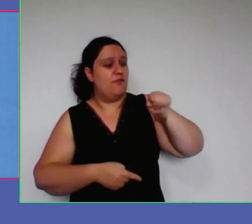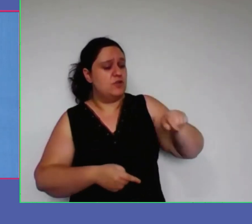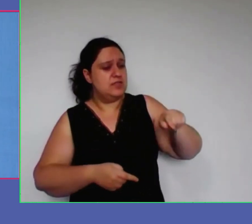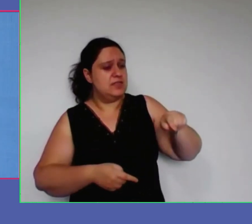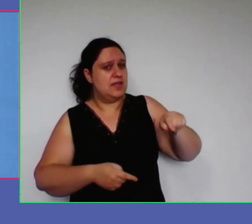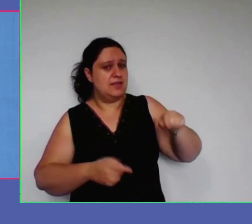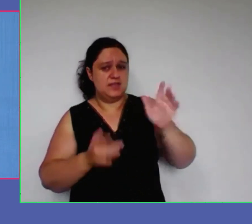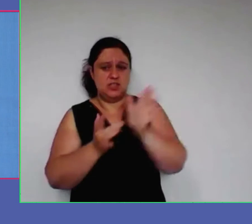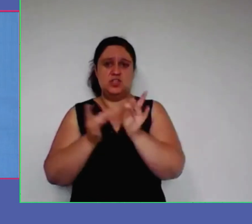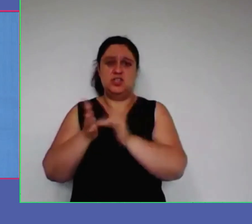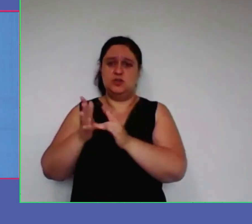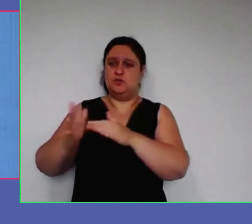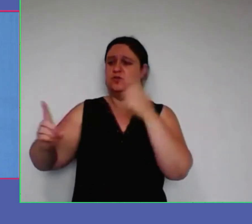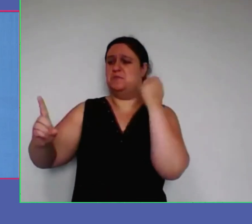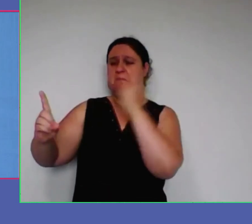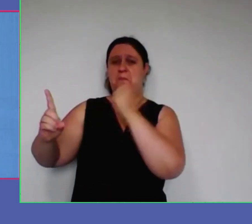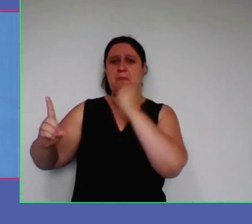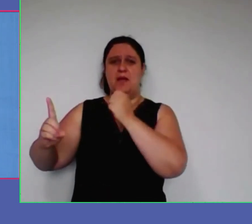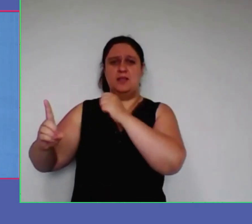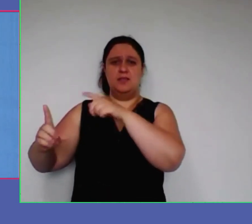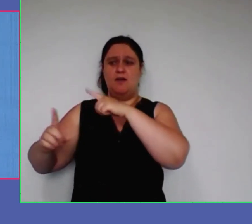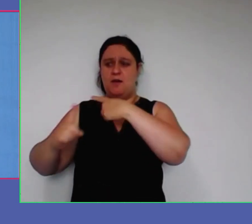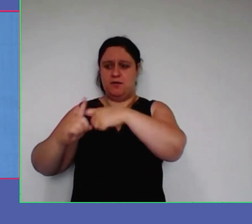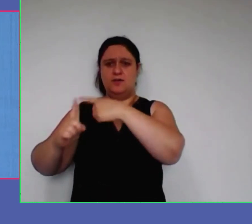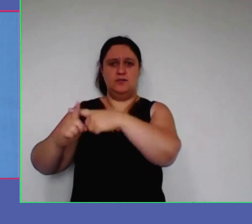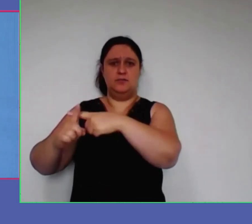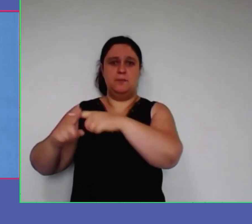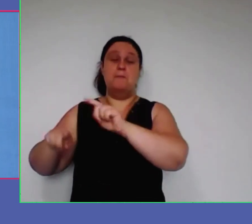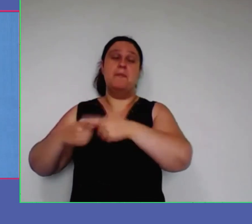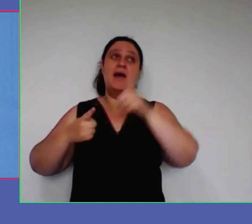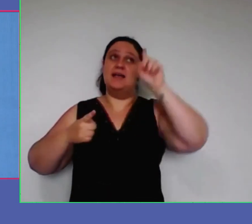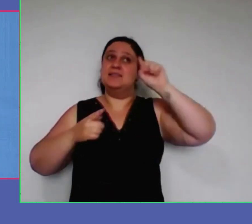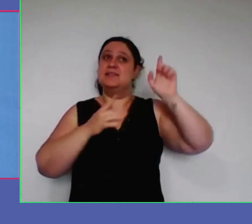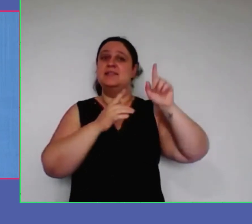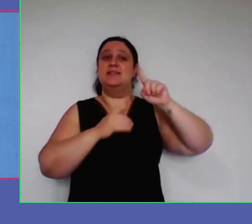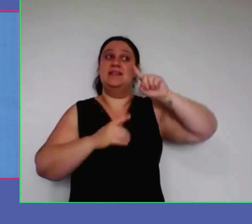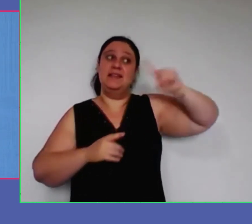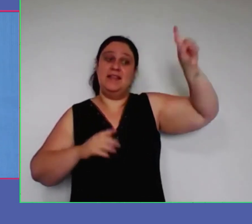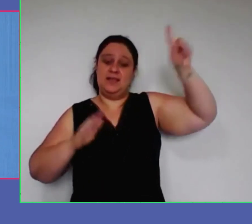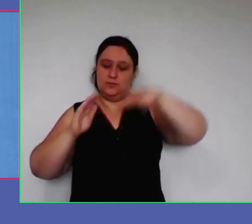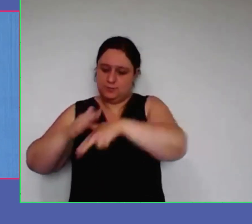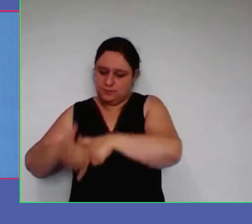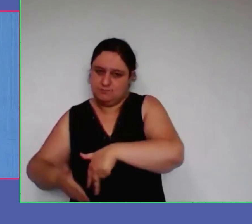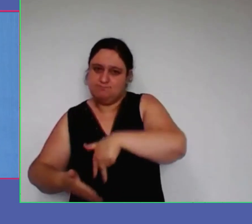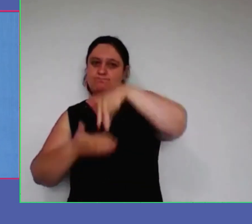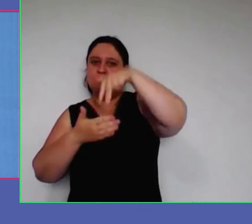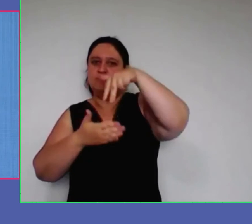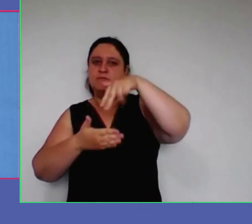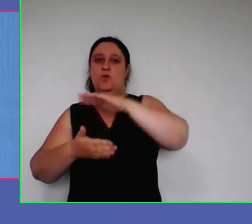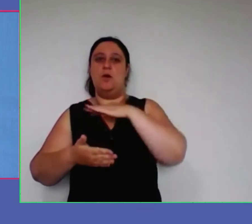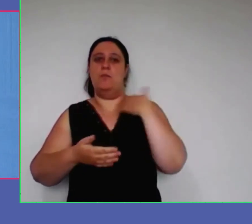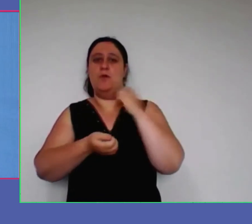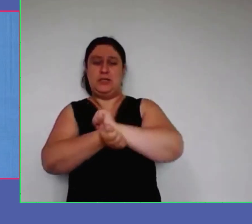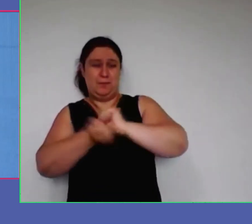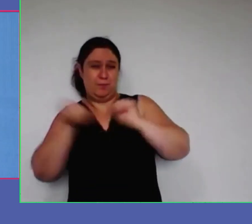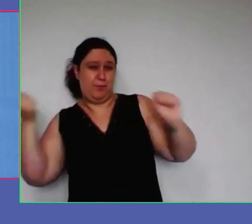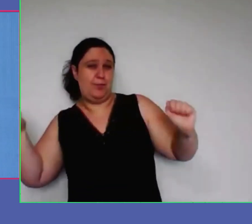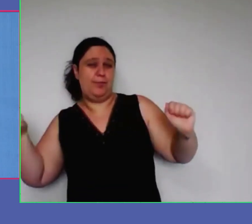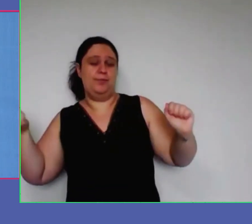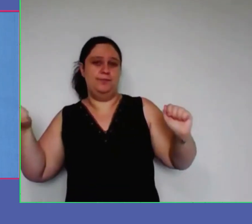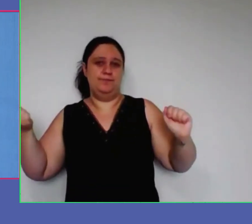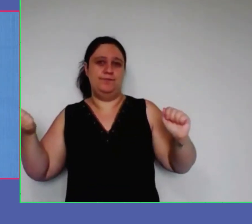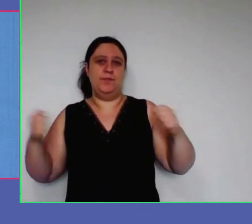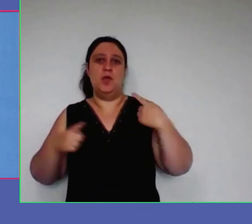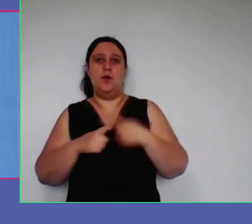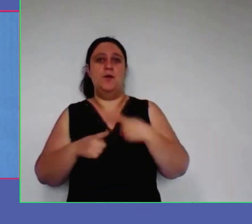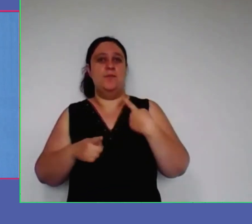mãos iníquos, ao qual, porém, Deus ressuscitou, rompendo os grilhões da morte, porquanto não era possível fosse